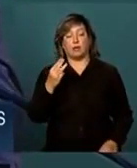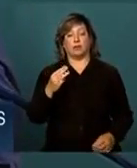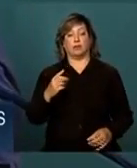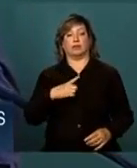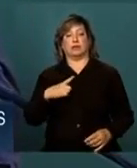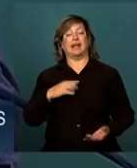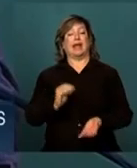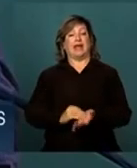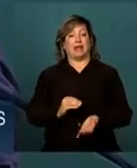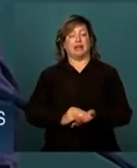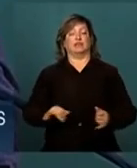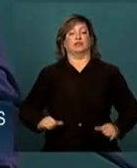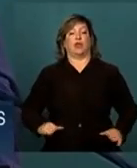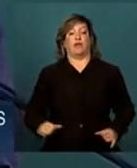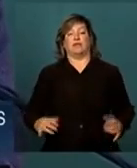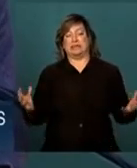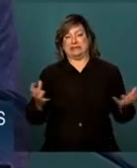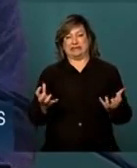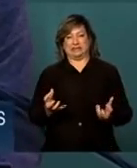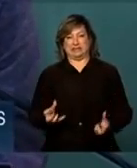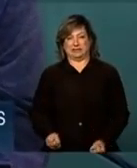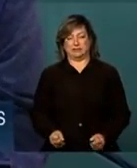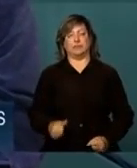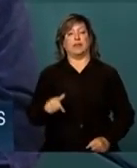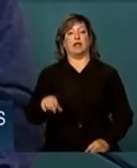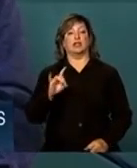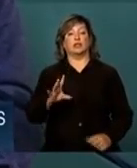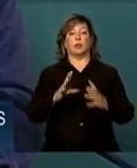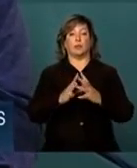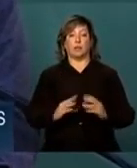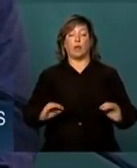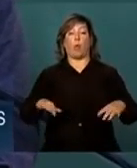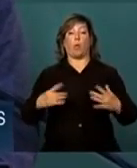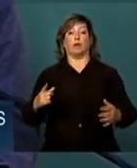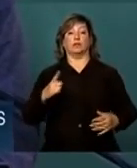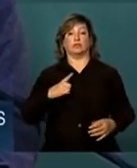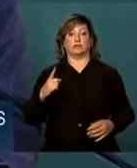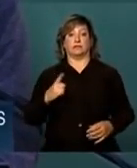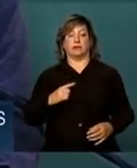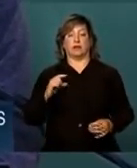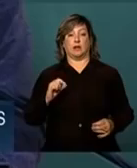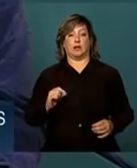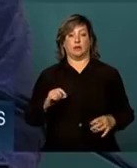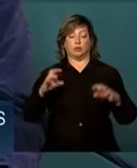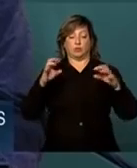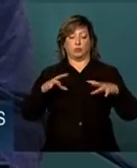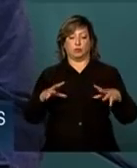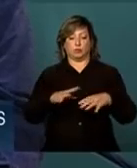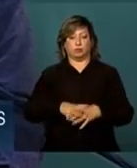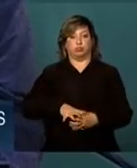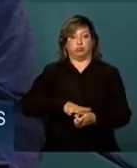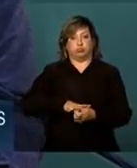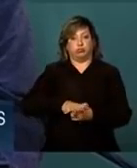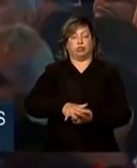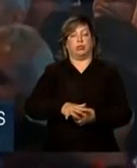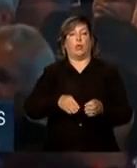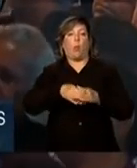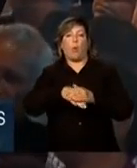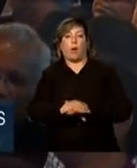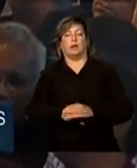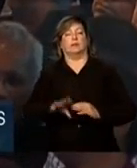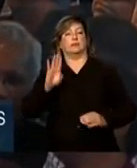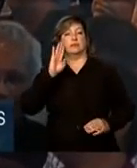essa seca, que ela só passará quando nós tivermos uma recarga substancial nos nossos reservatórios. Embora o